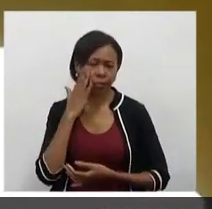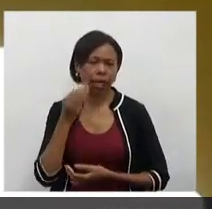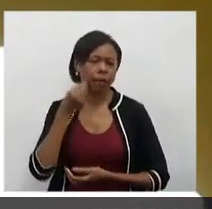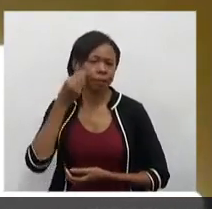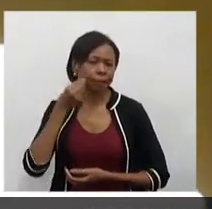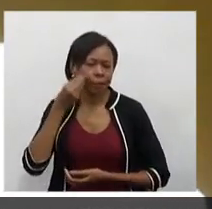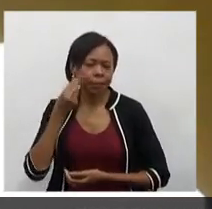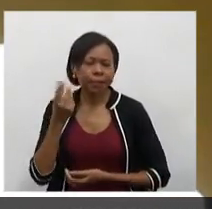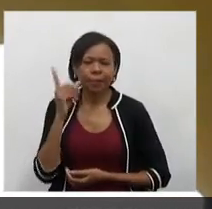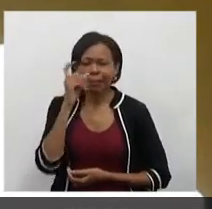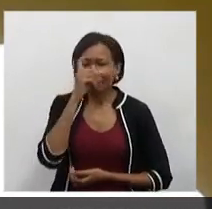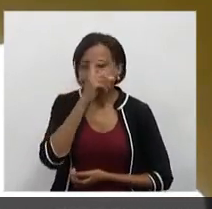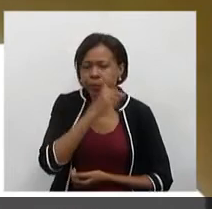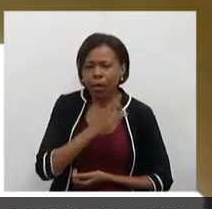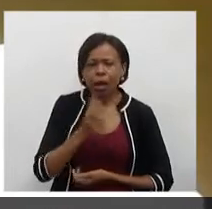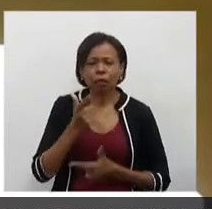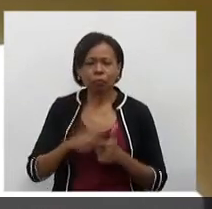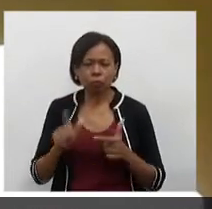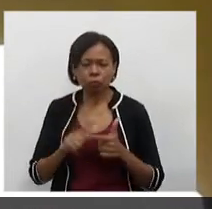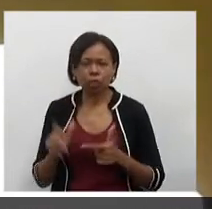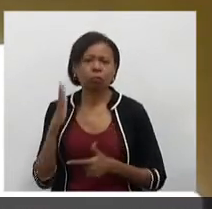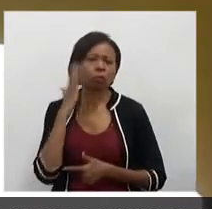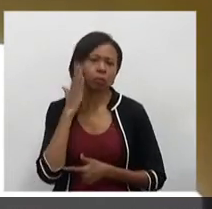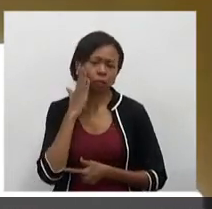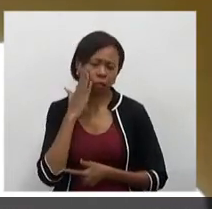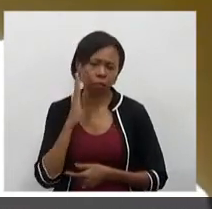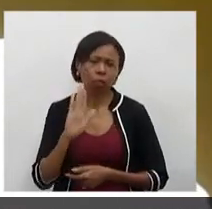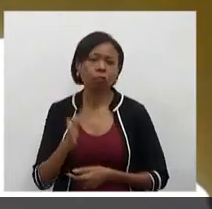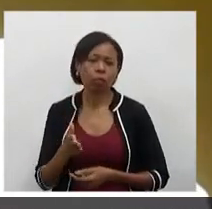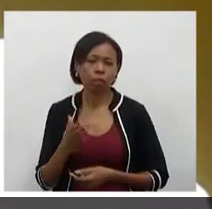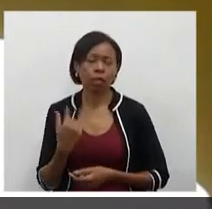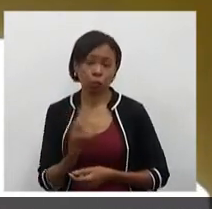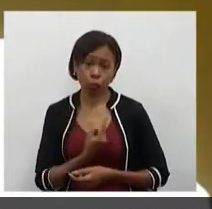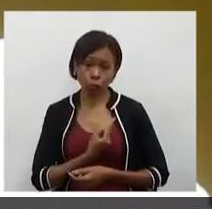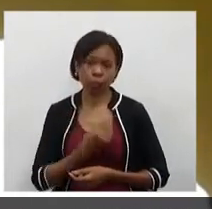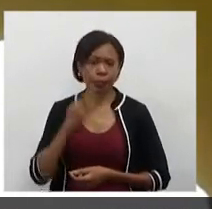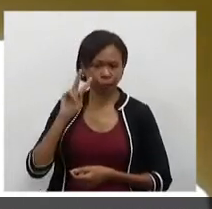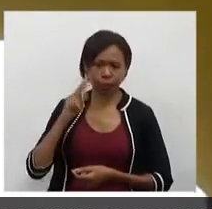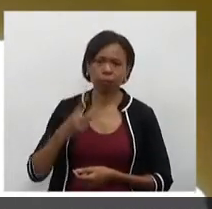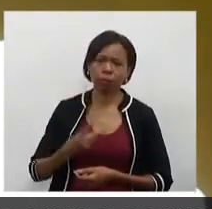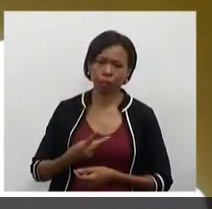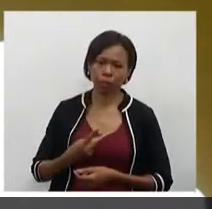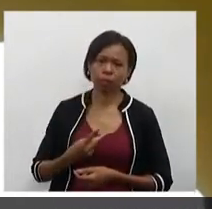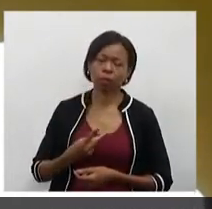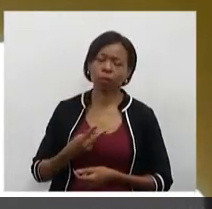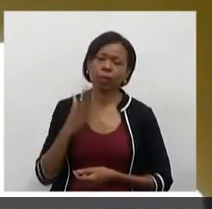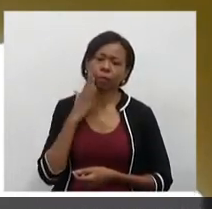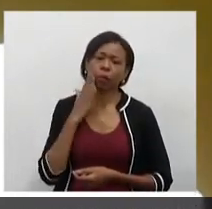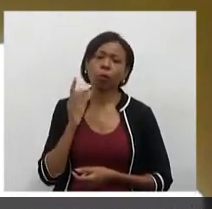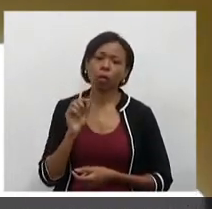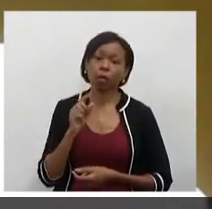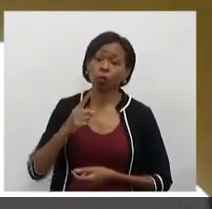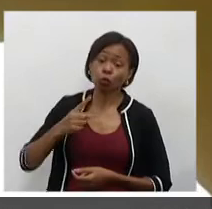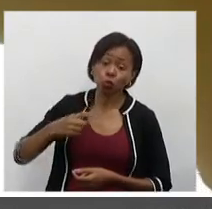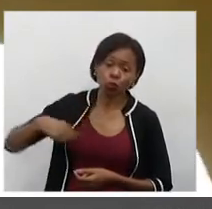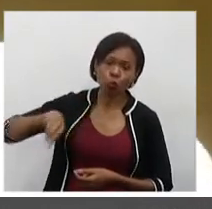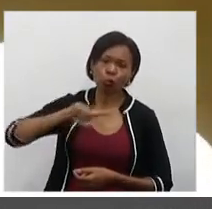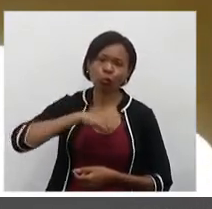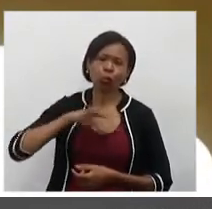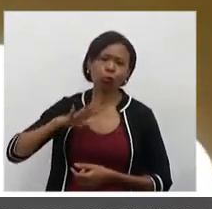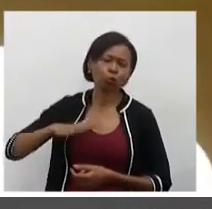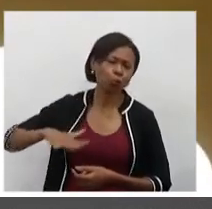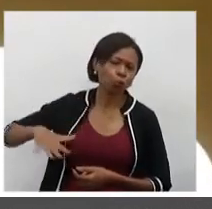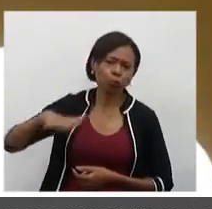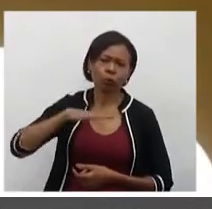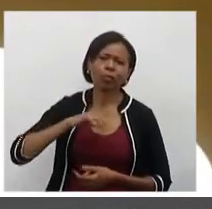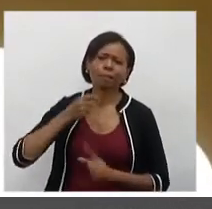dia. A gente entende, reconhece isso e acredito que essa luta é de todos nós. Então, mais uma